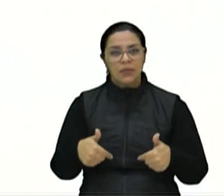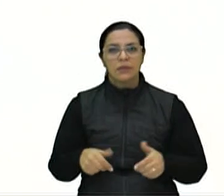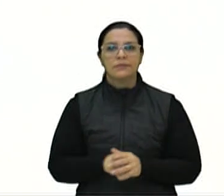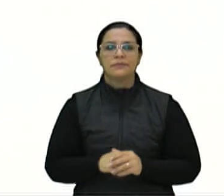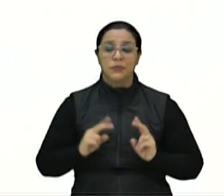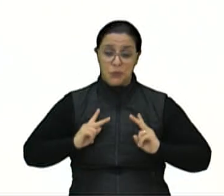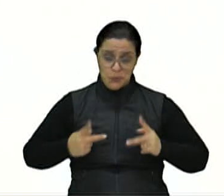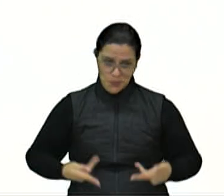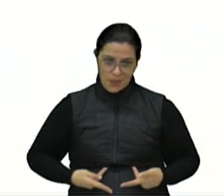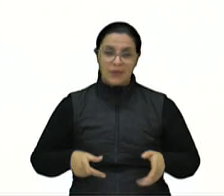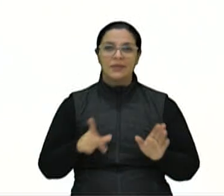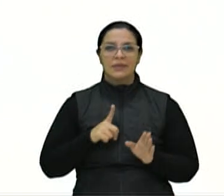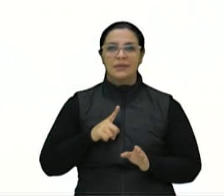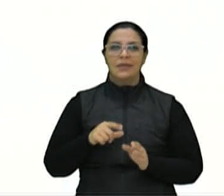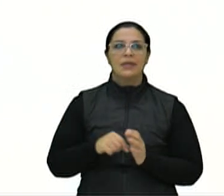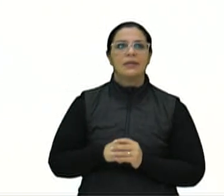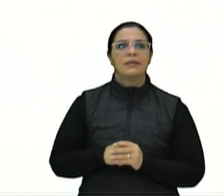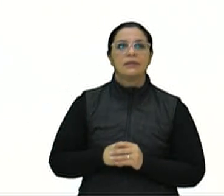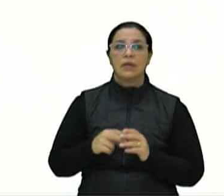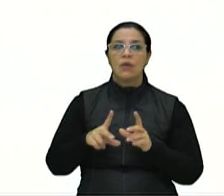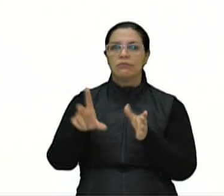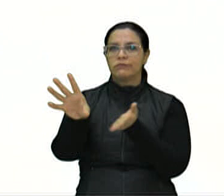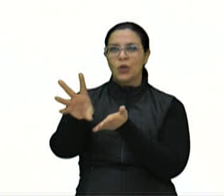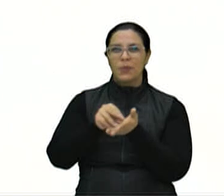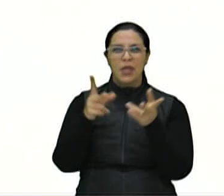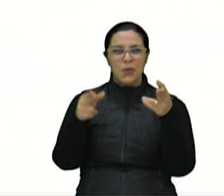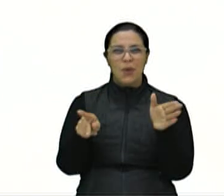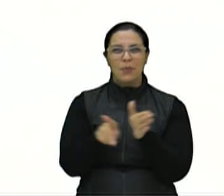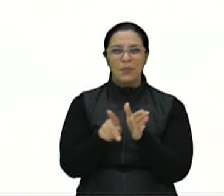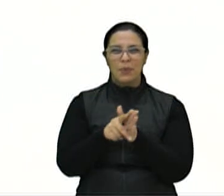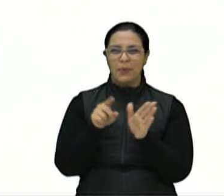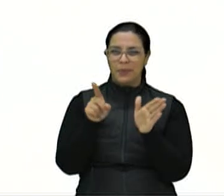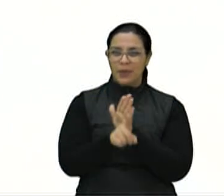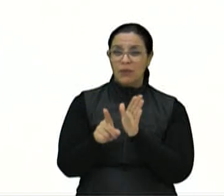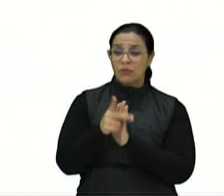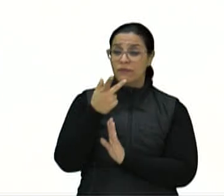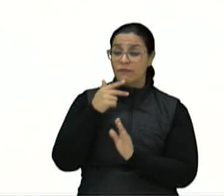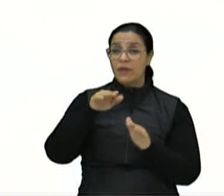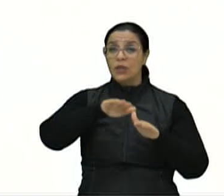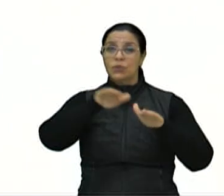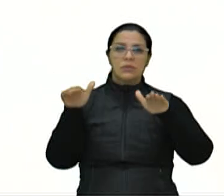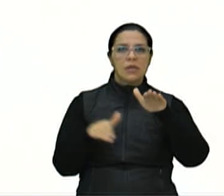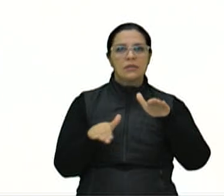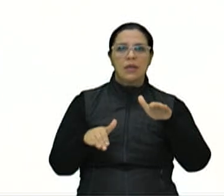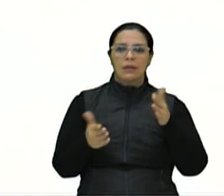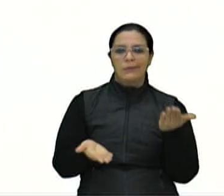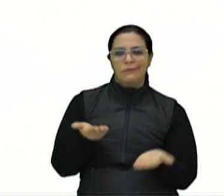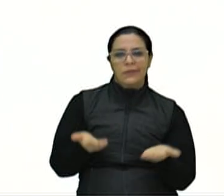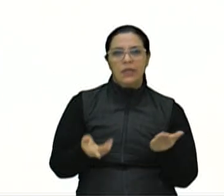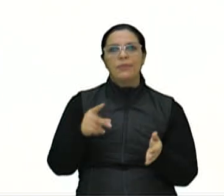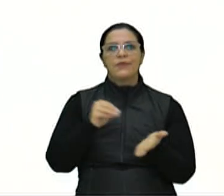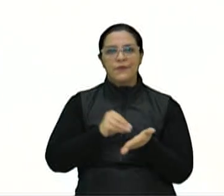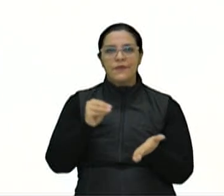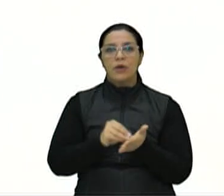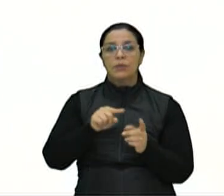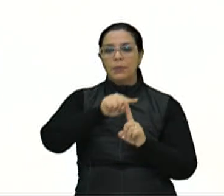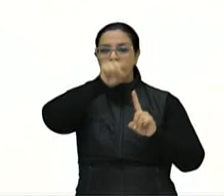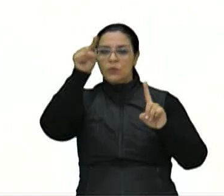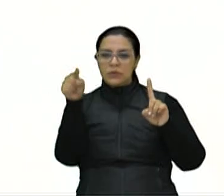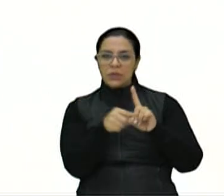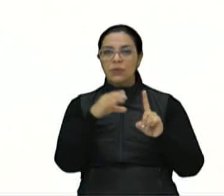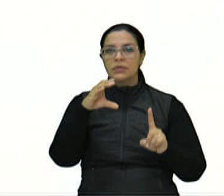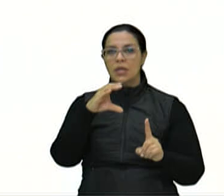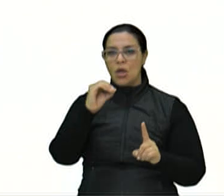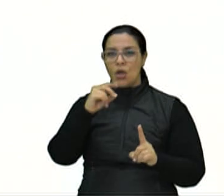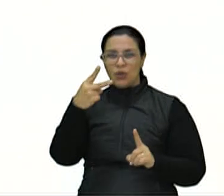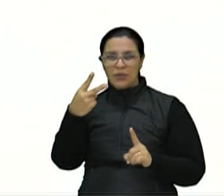humano, mas deixei ipsis literis de onde eu tirei. Em função do quê? Do desequilíbrio causado no ciclo do carbono. Lembrou